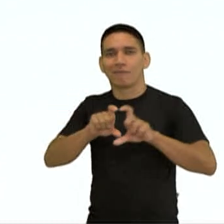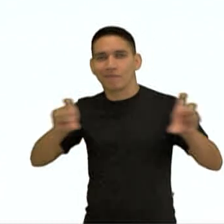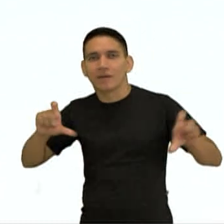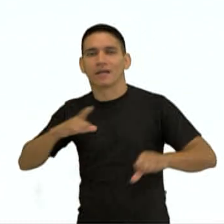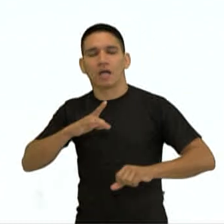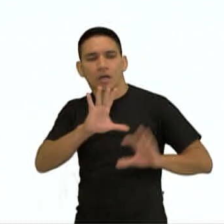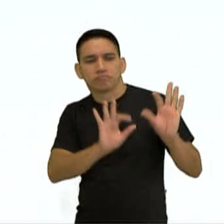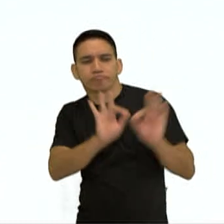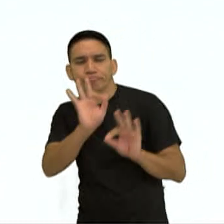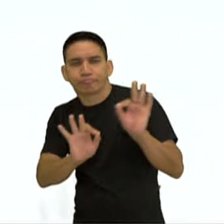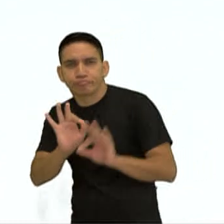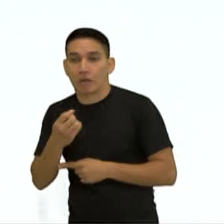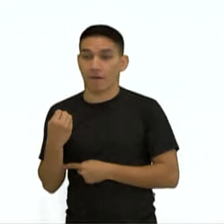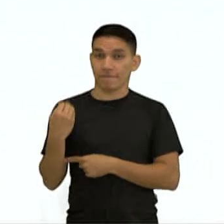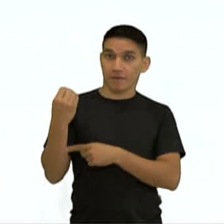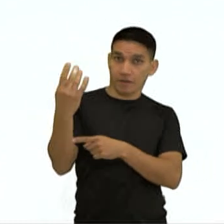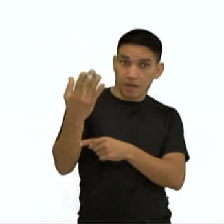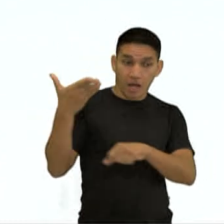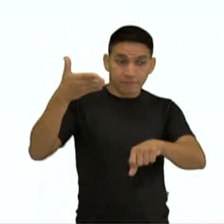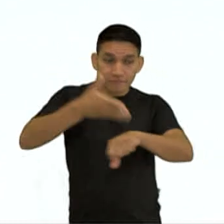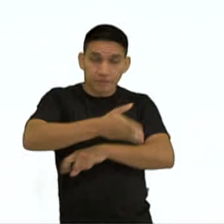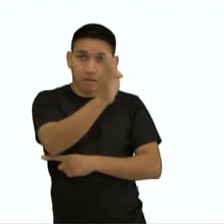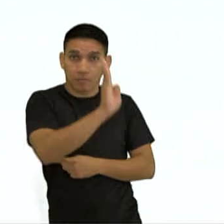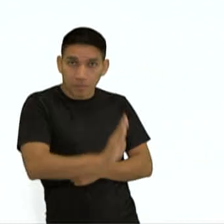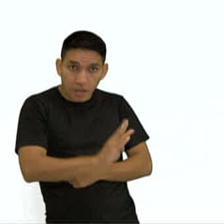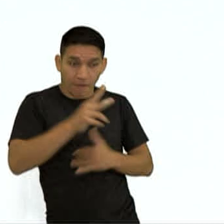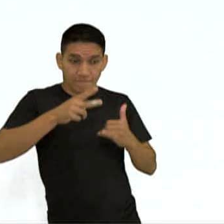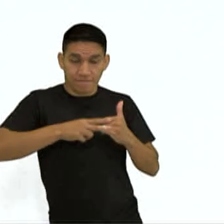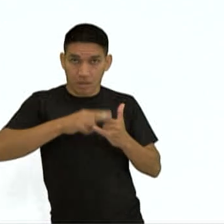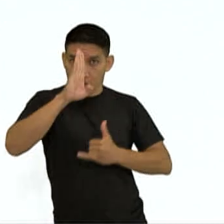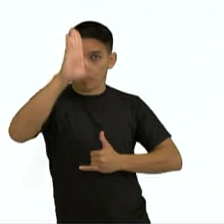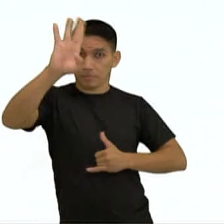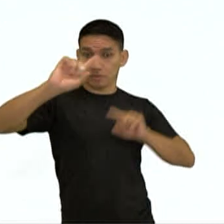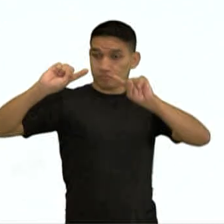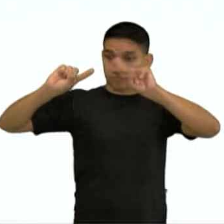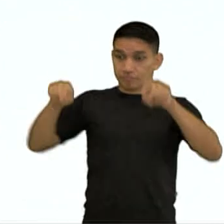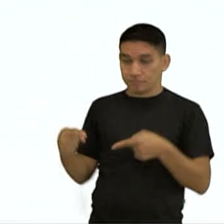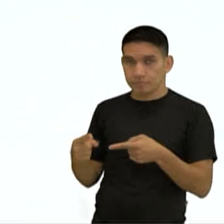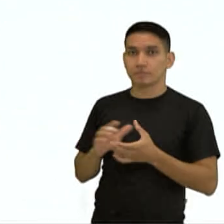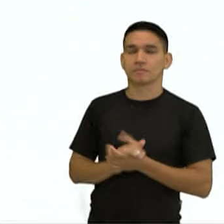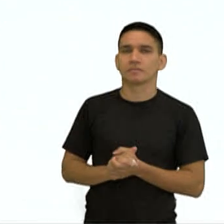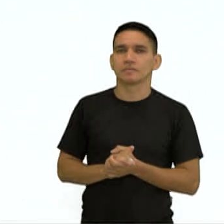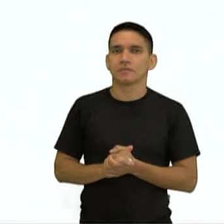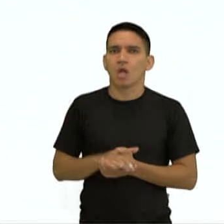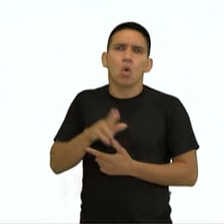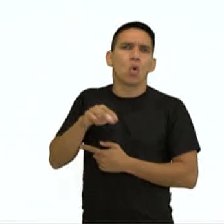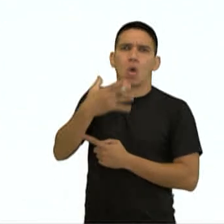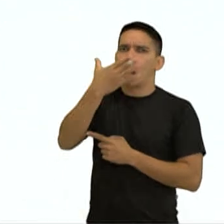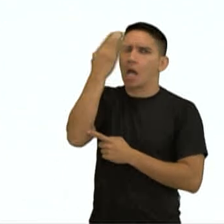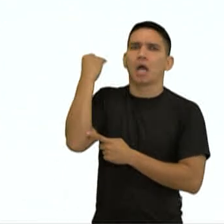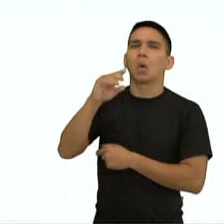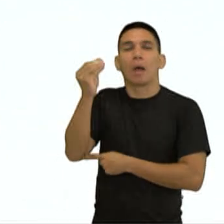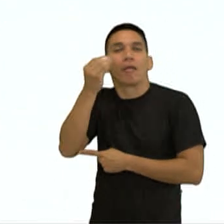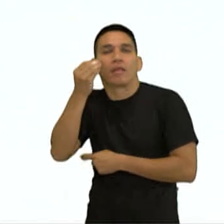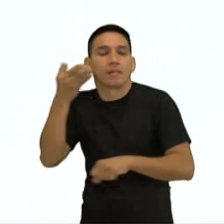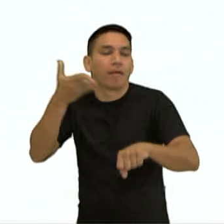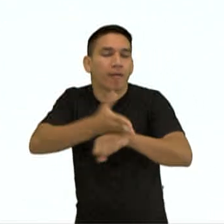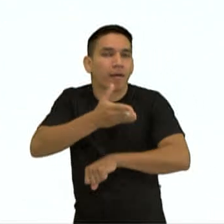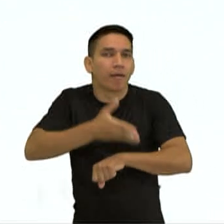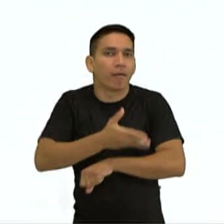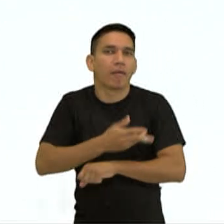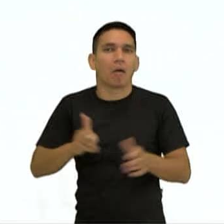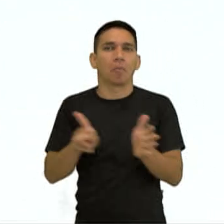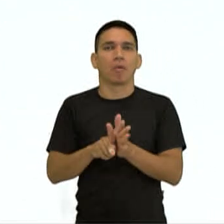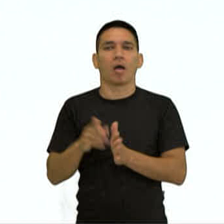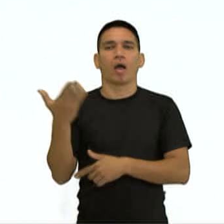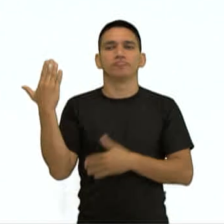planeja visitar o Brasil, verbo principal entre parênteses. Nunca esqueça de tentar ou buscar o ecoturismo. É